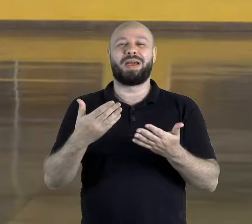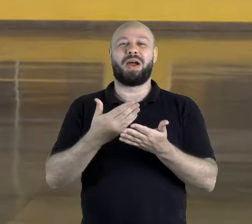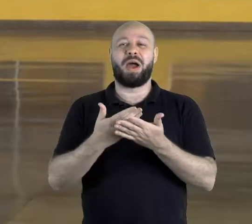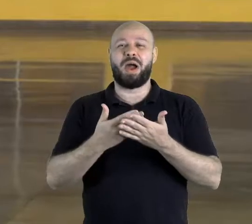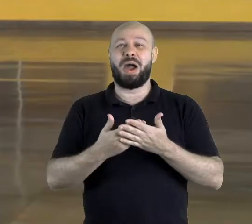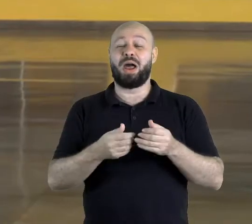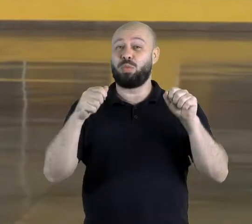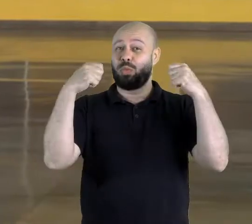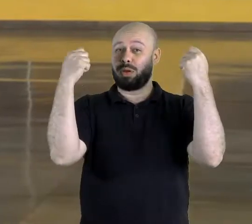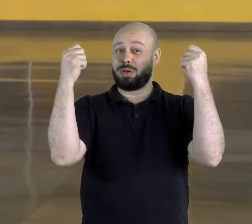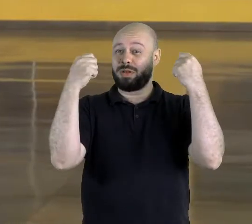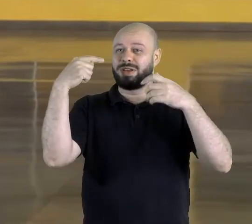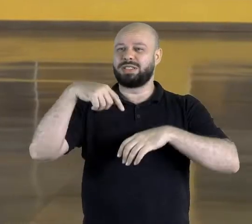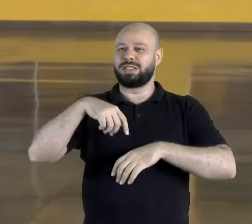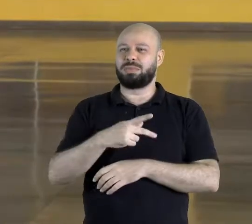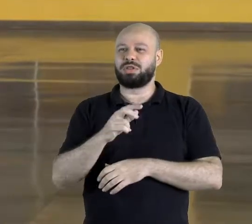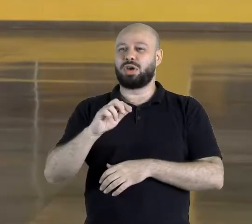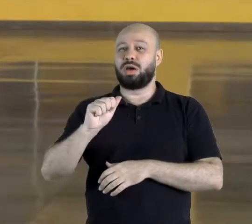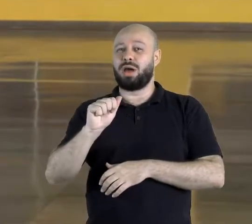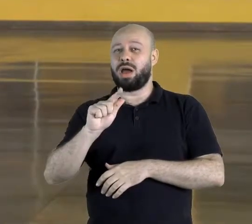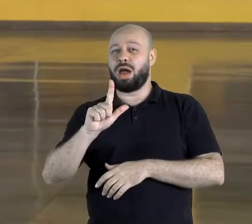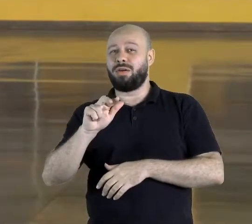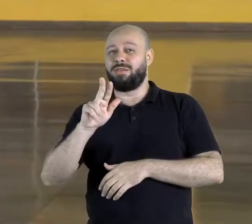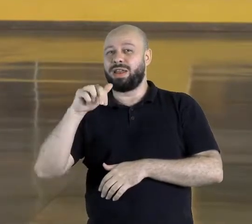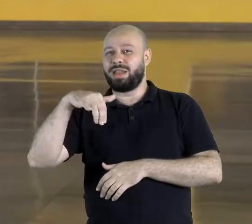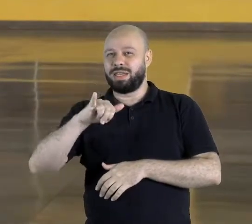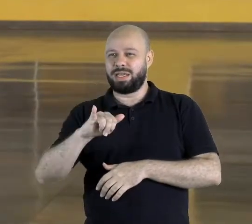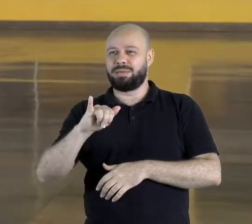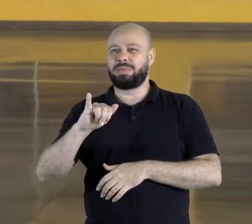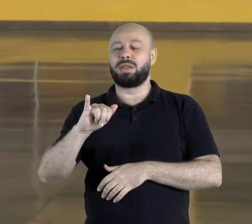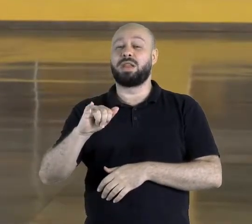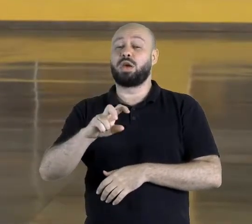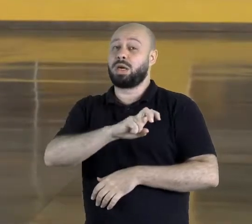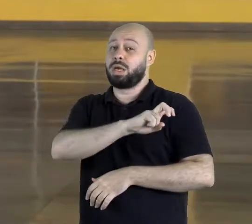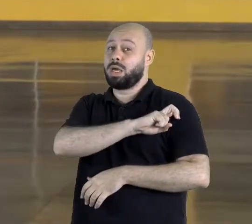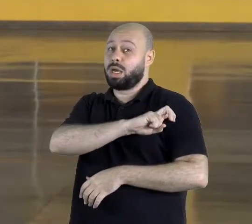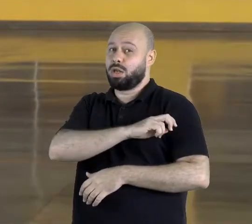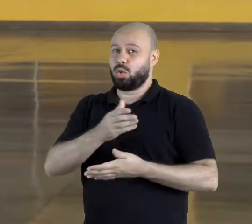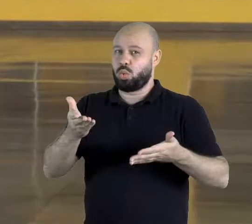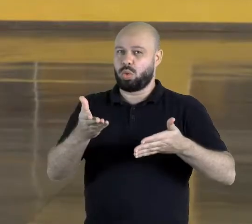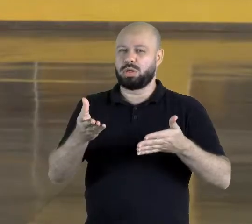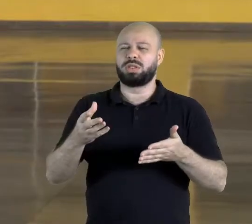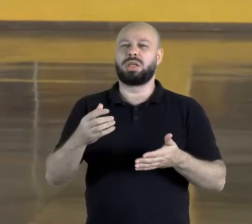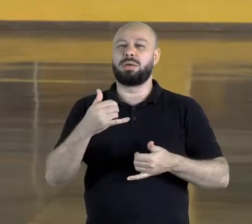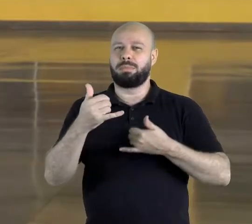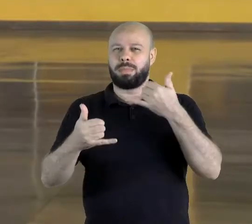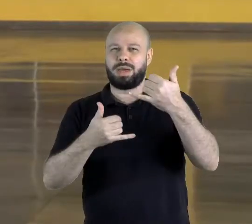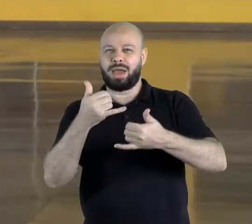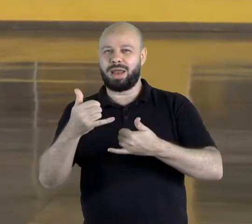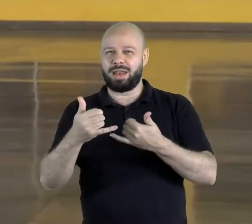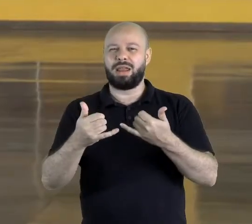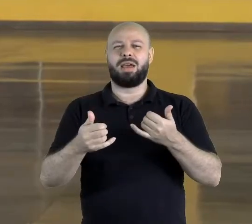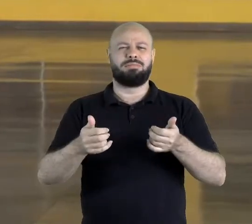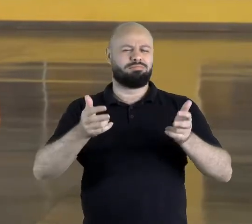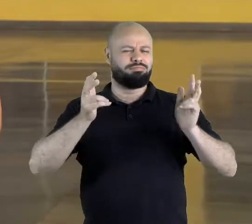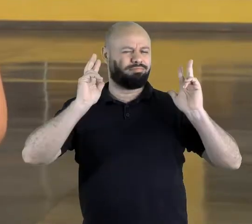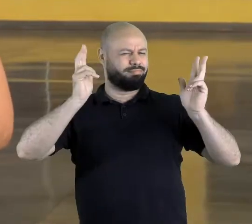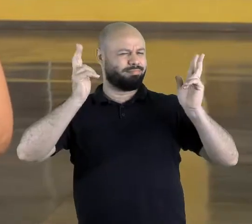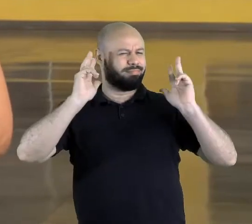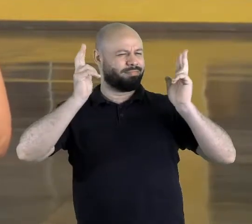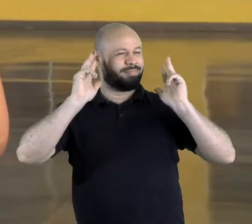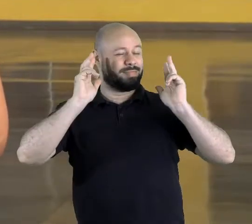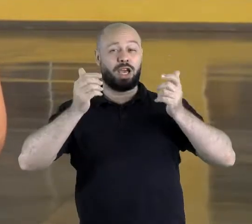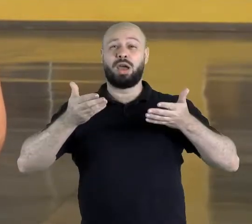Educação Física, sou a professora Alvani. Hoje vou estar com vocês do quinto ano, para mais uma brincadeira divertida. Nossa aula